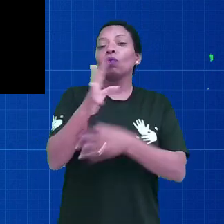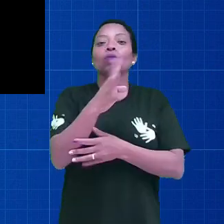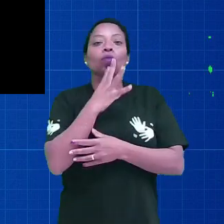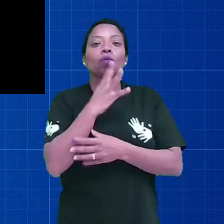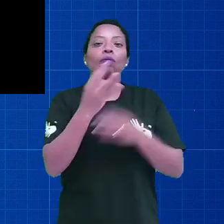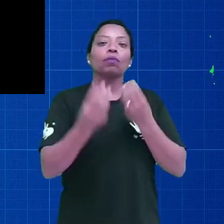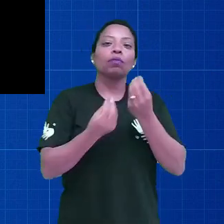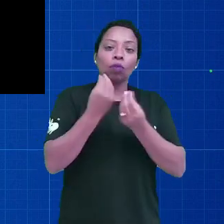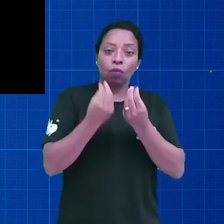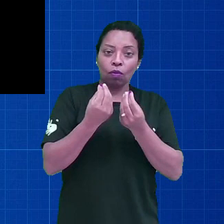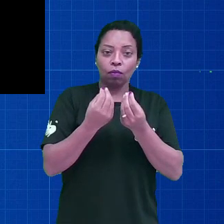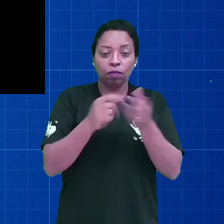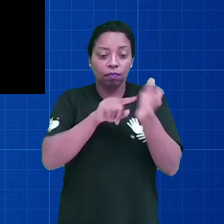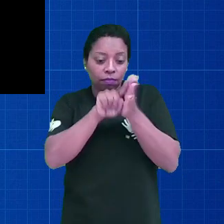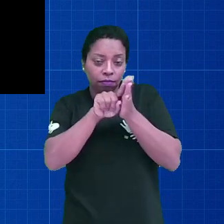poder fazer essa análise.